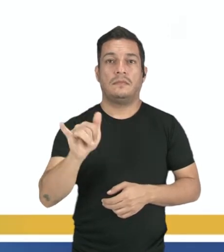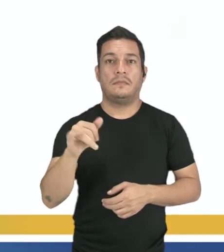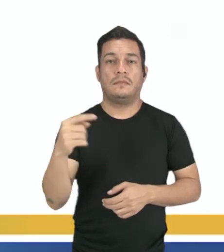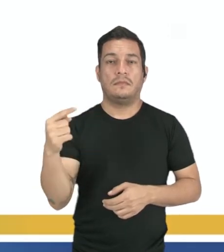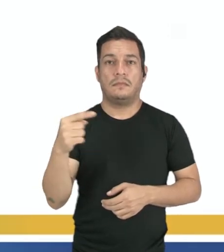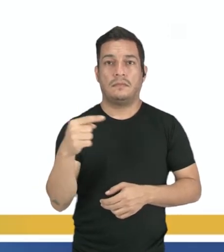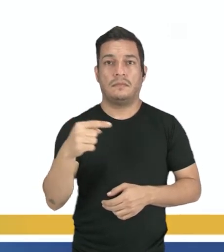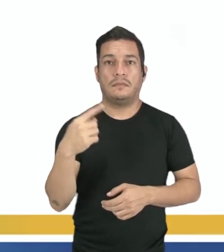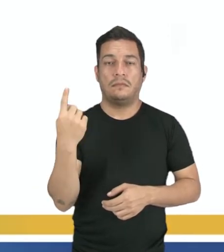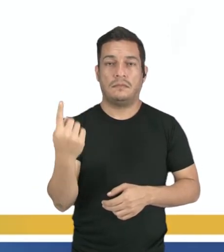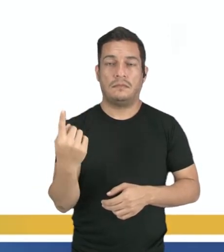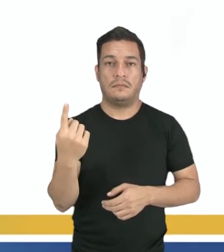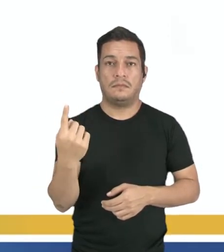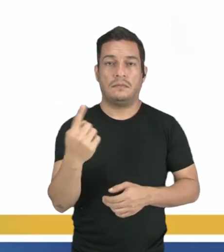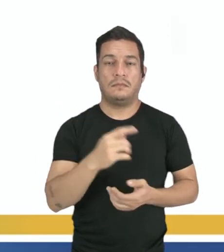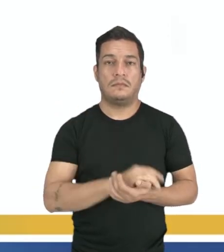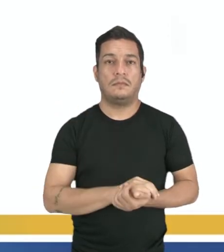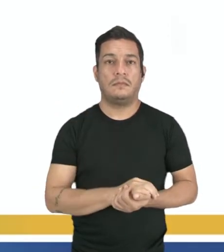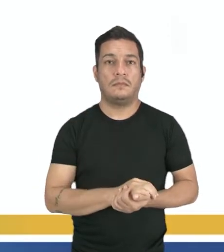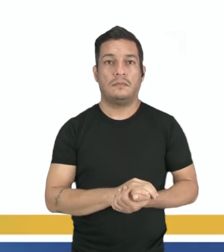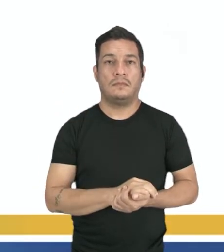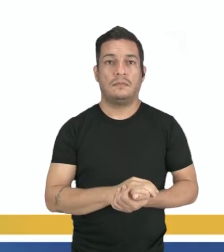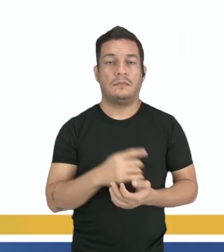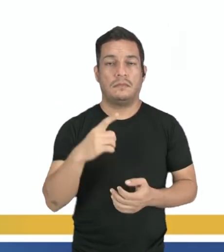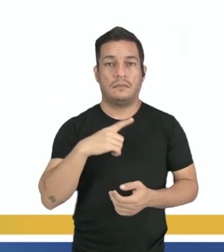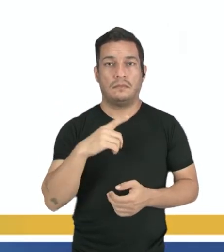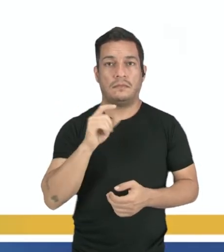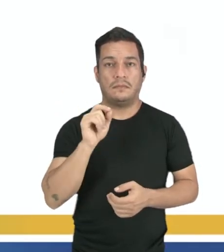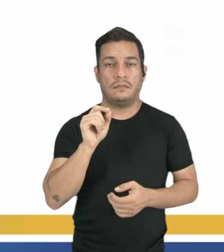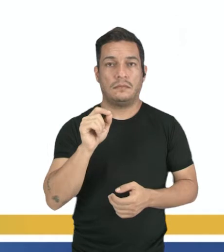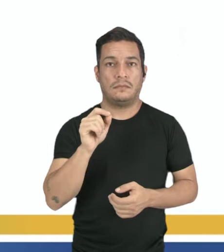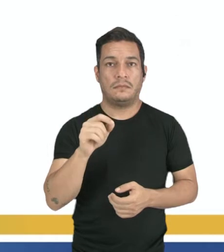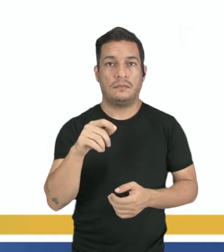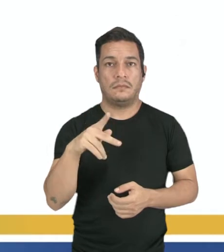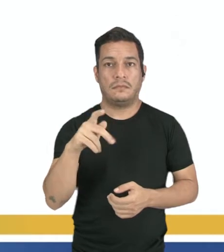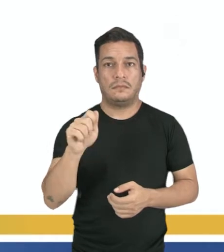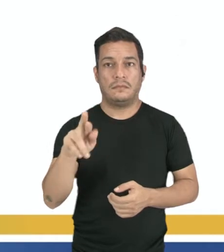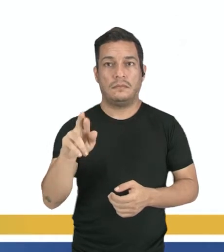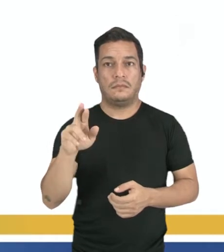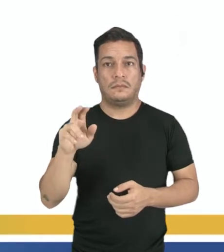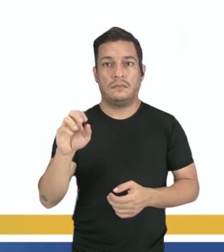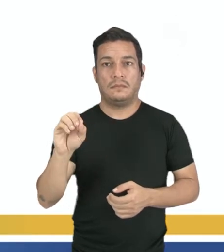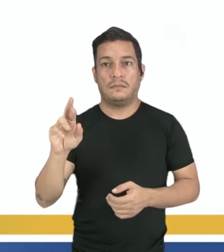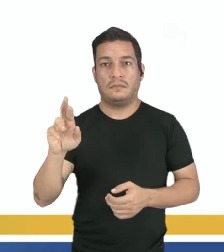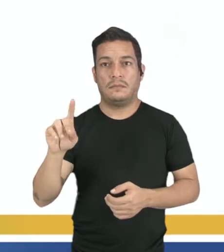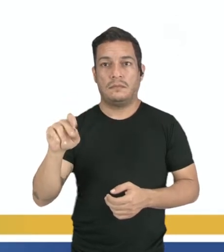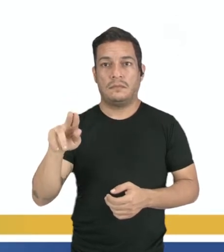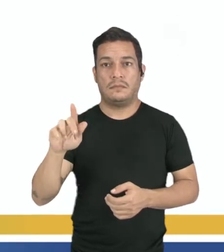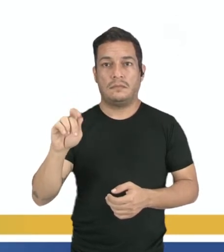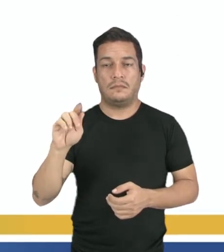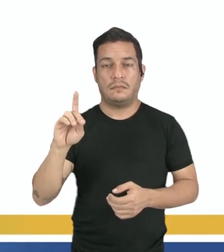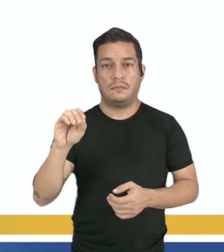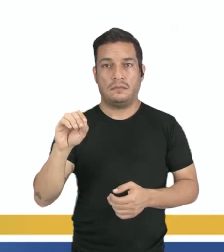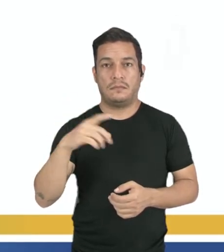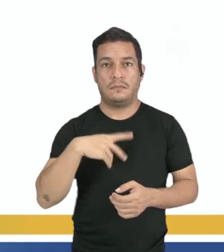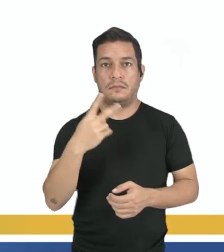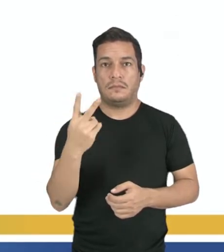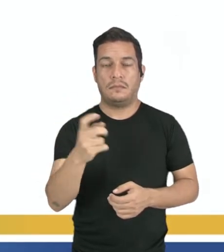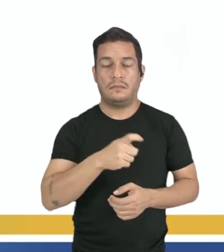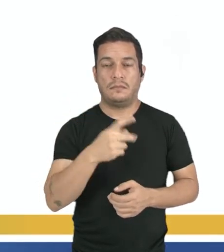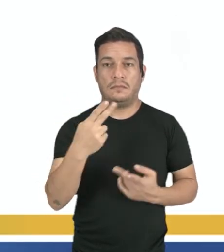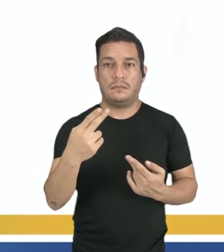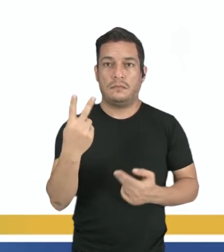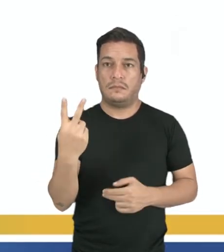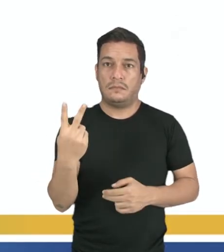y igual a menos 1. Então, nós constituímos aí um par ordenado de x igual a 2,